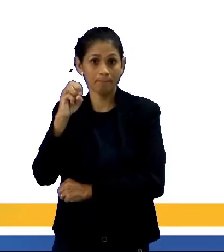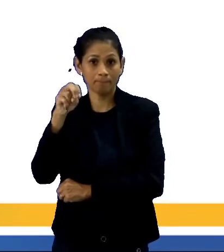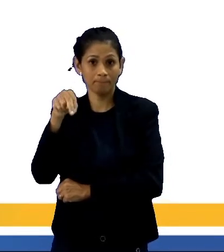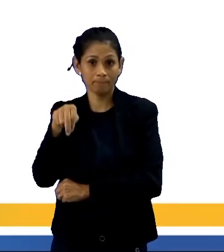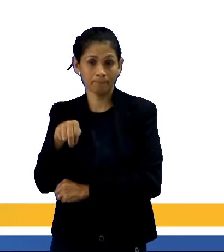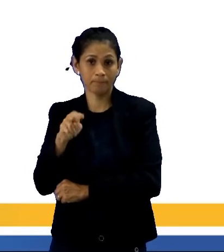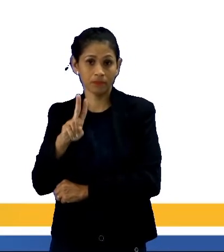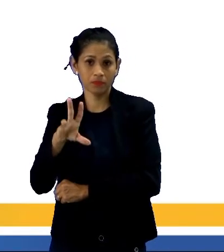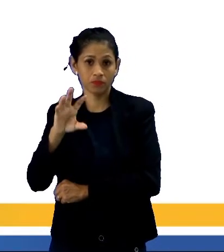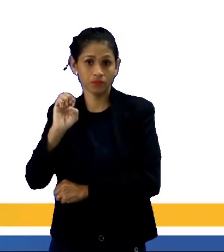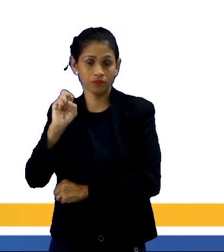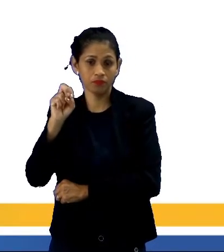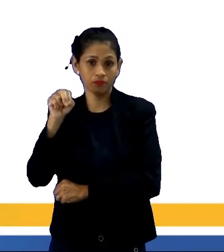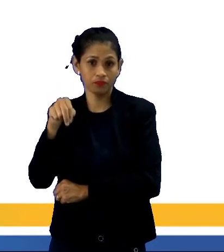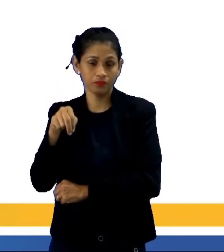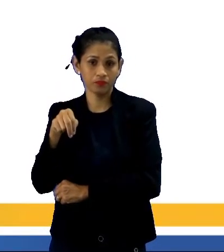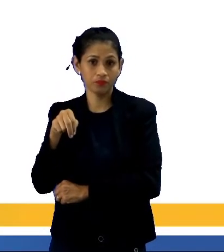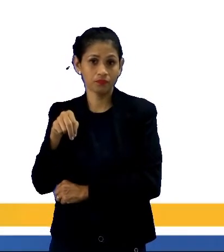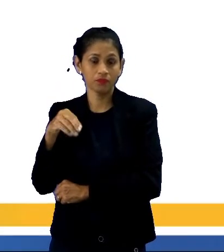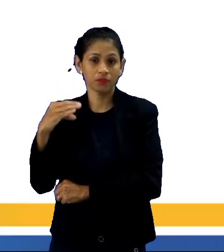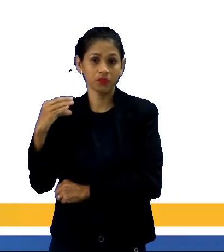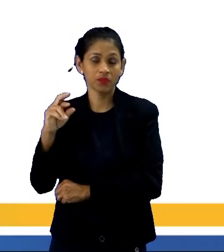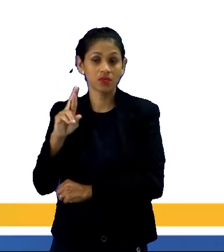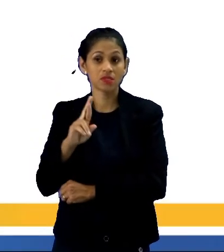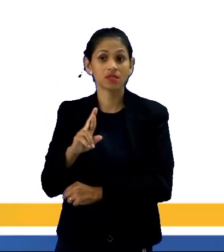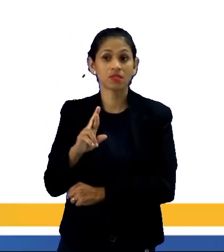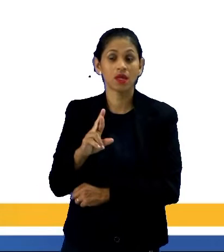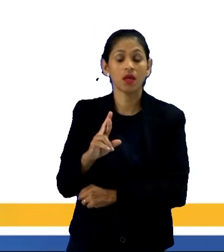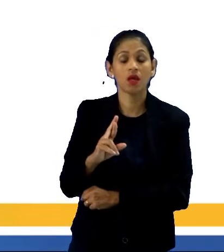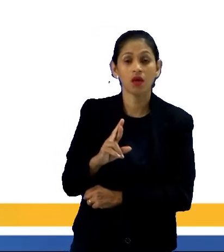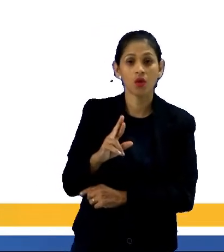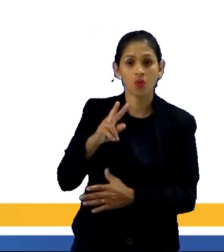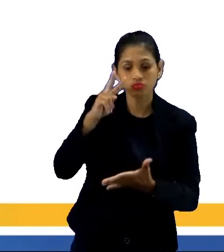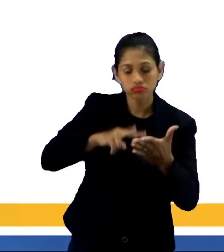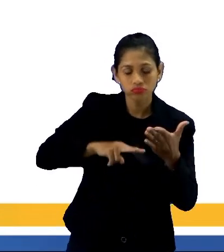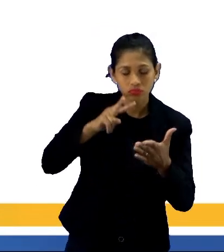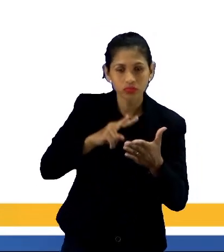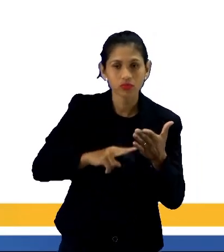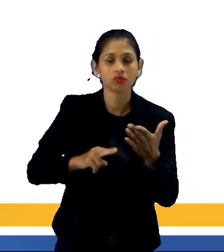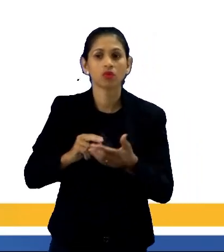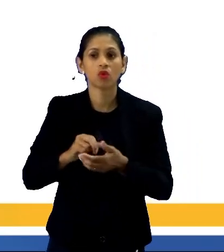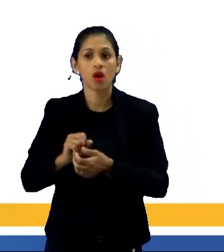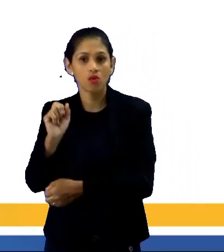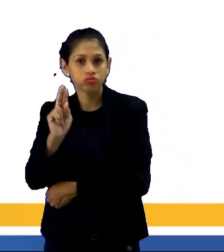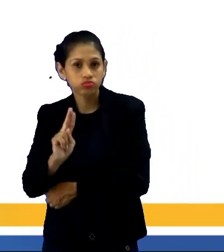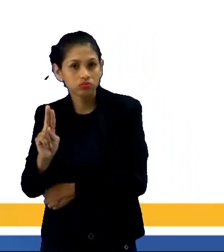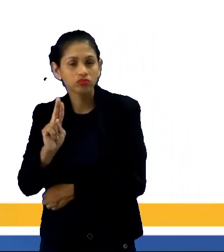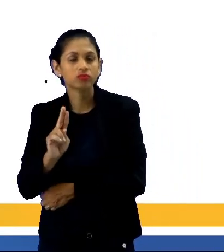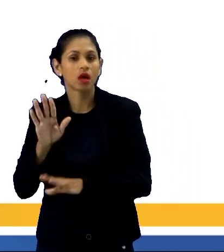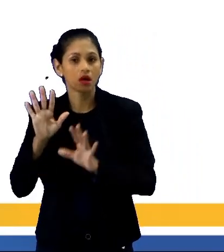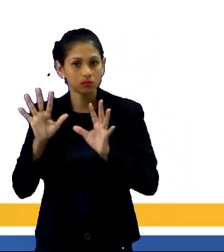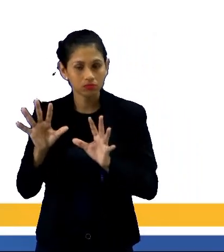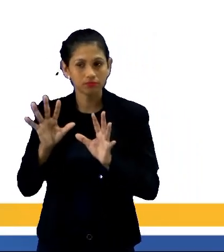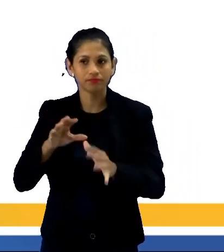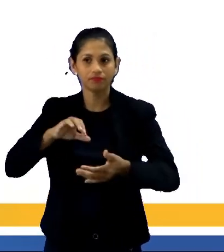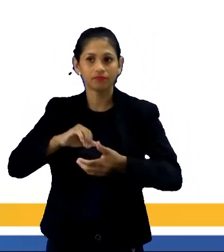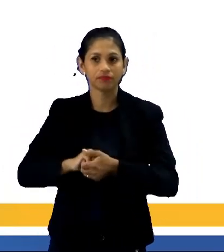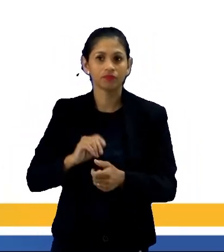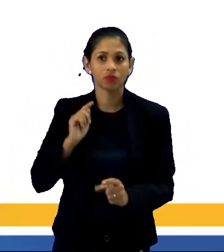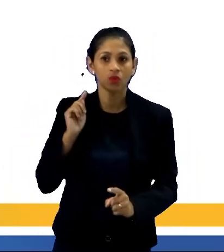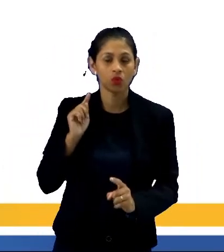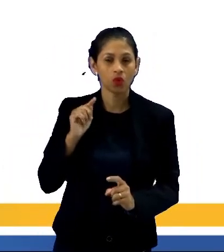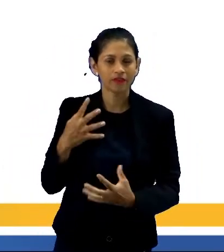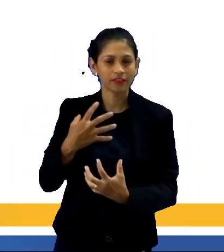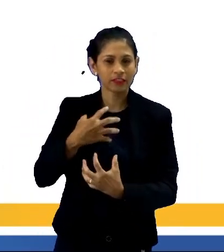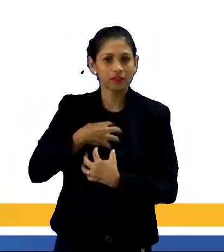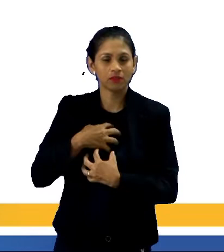para conscientizá-lo. Efeitos de sentido são possibilidades de expressão